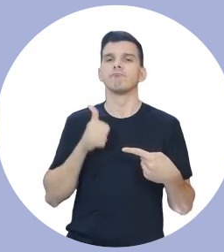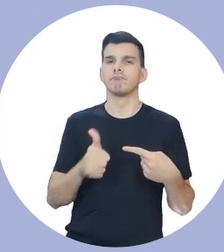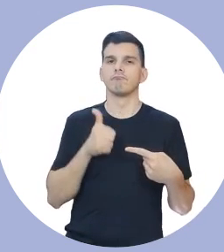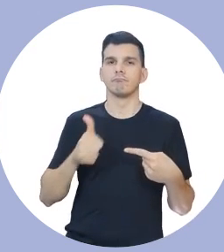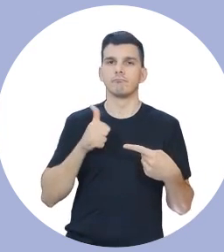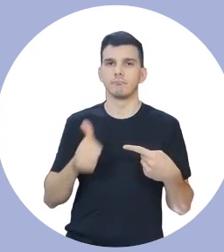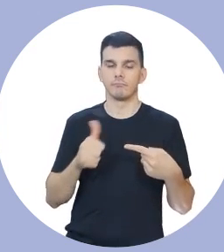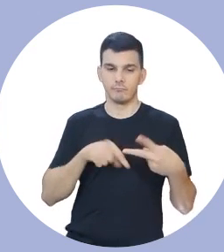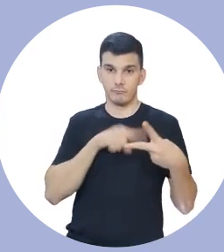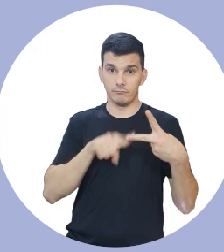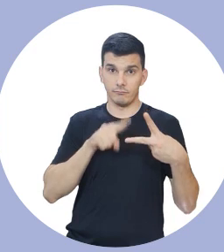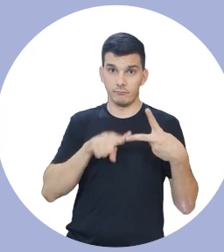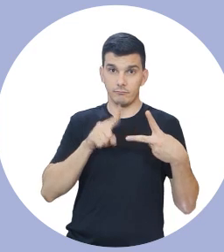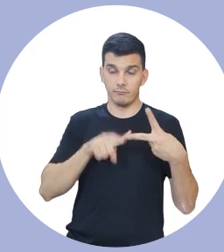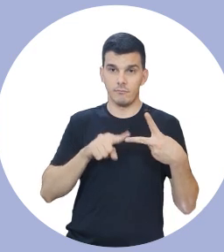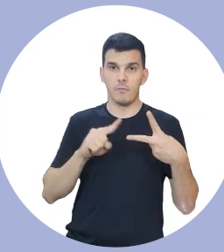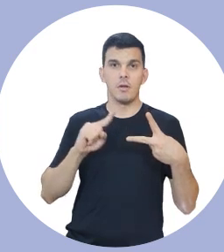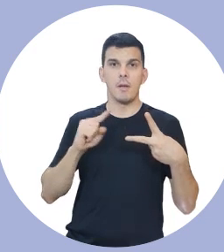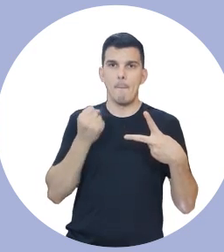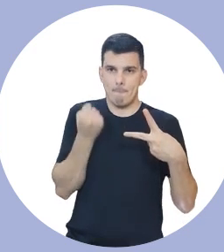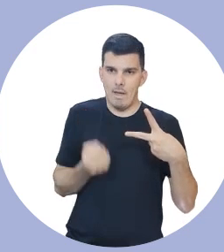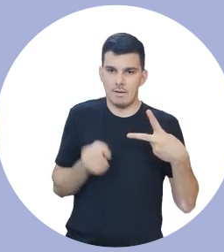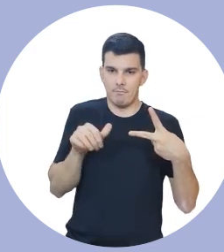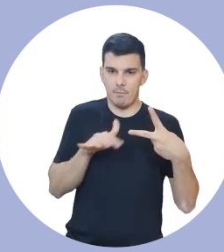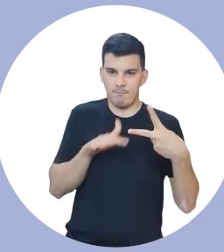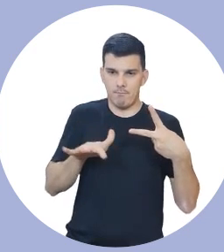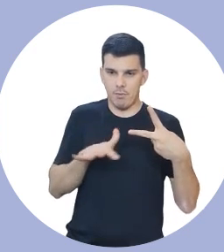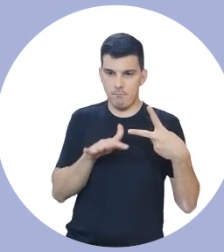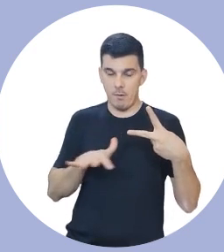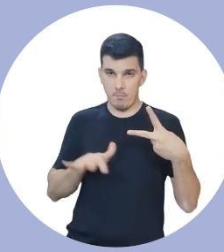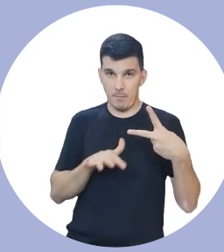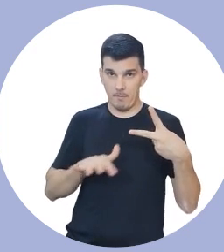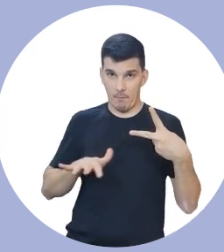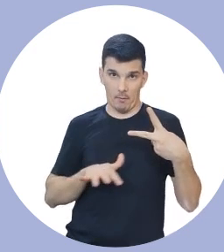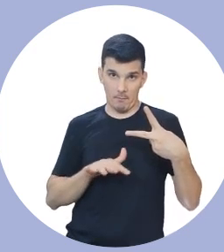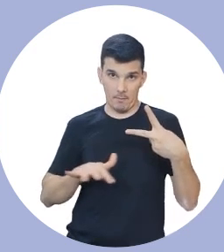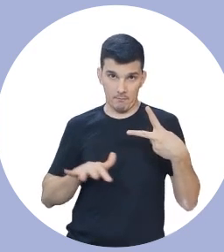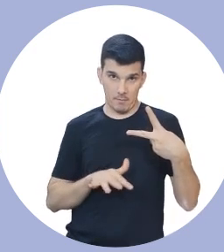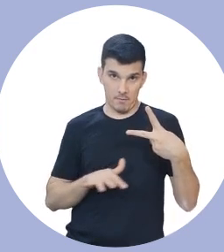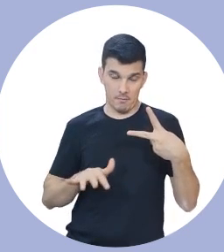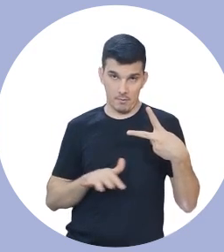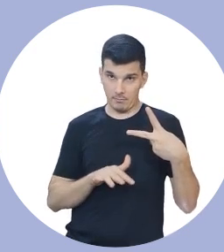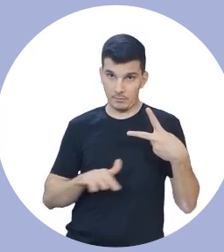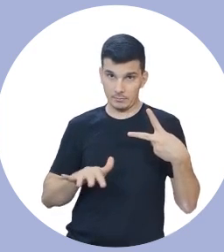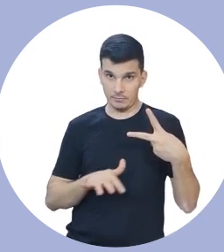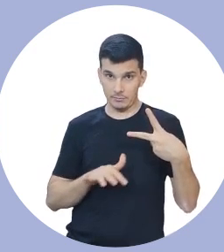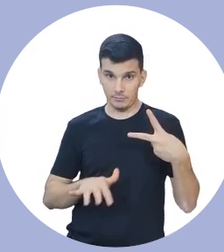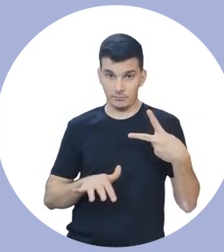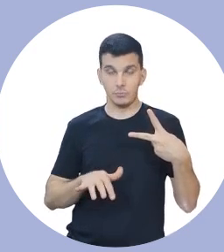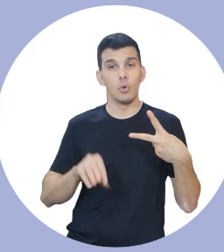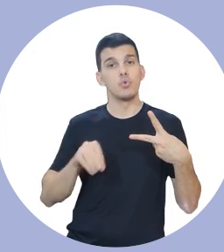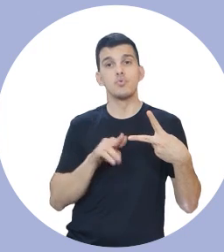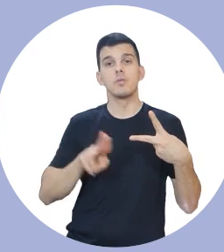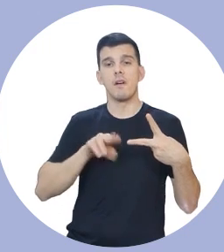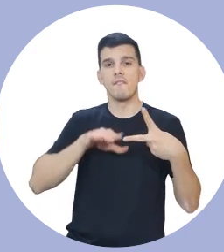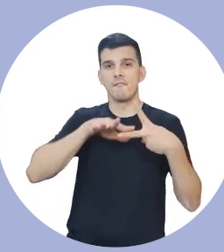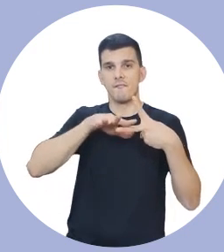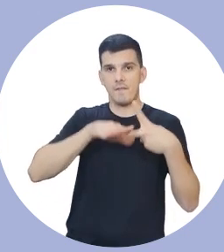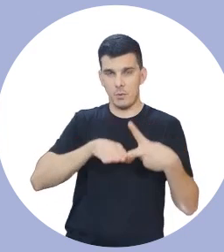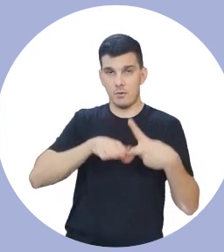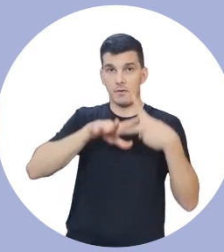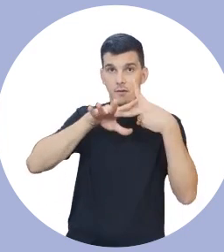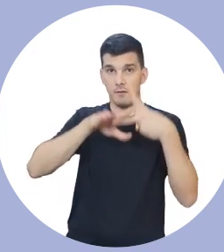sistema. Ok? Logo após isso, os sólidos menores eles podem ser separados, dependendo da porosidade, por meio de um